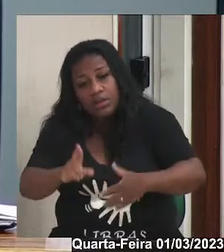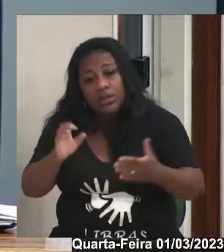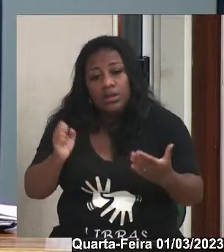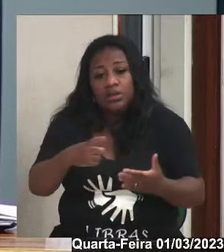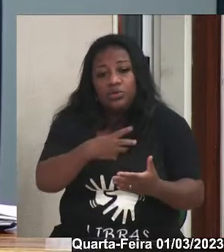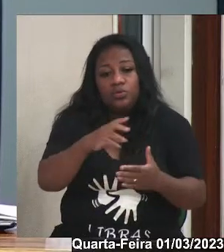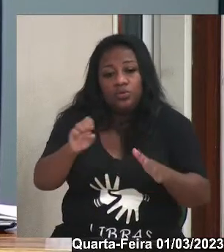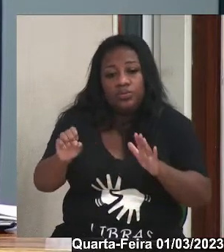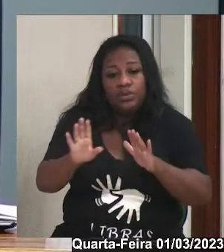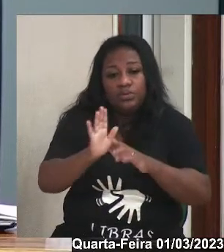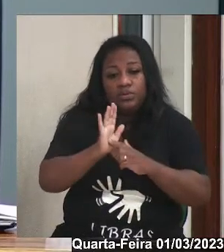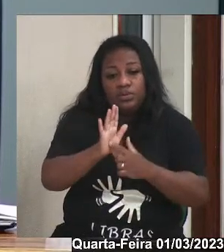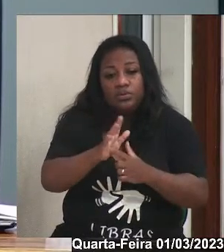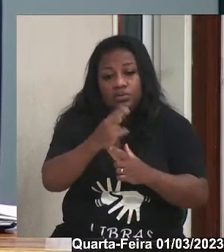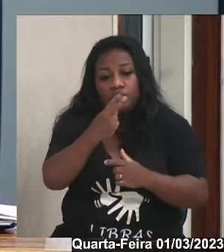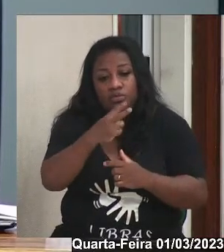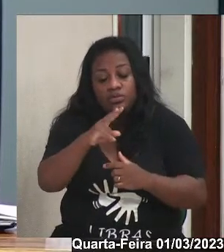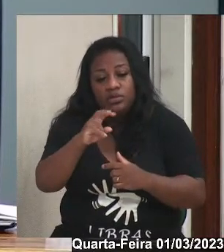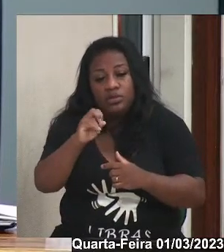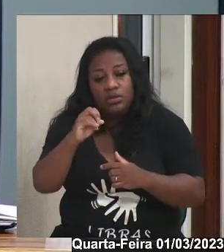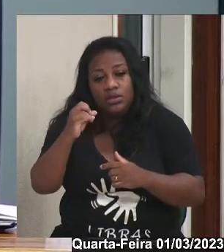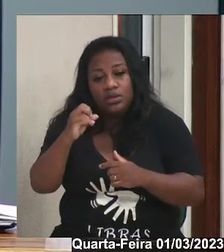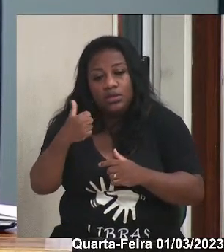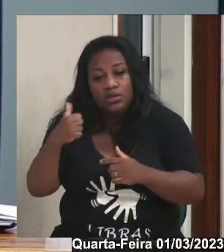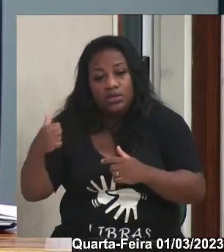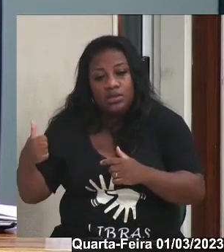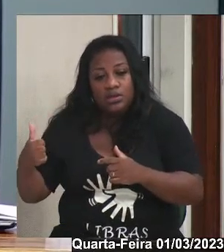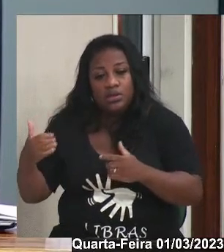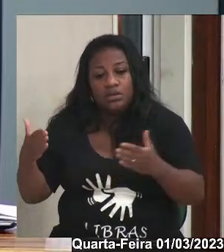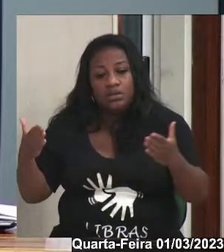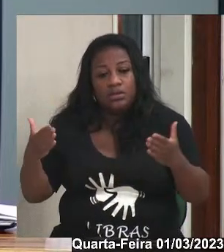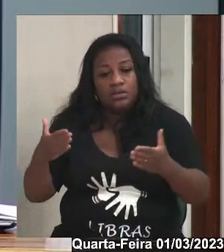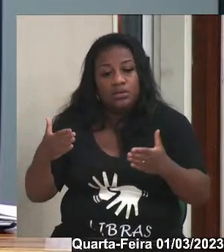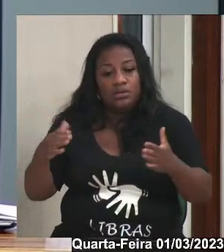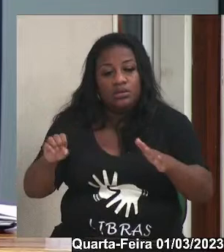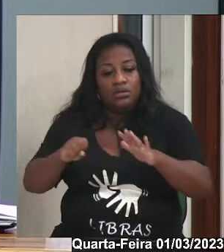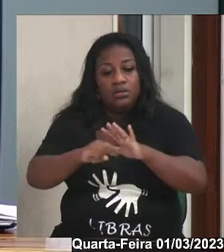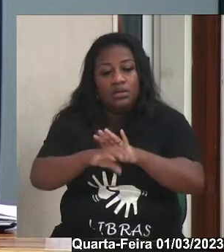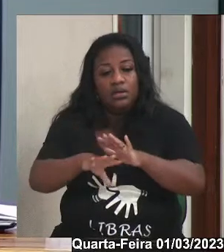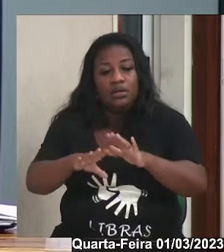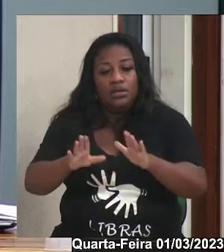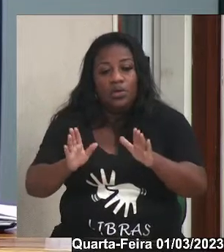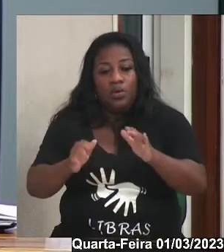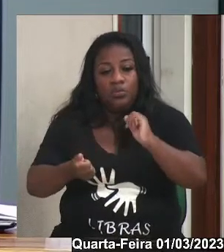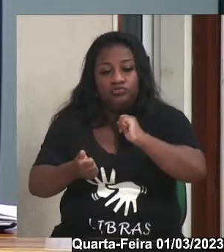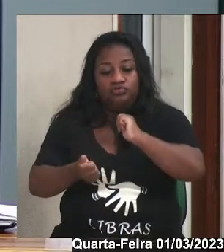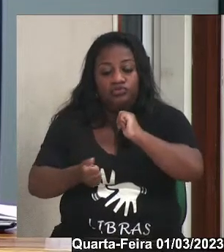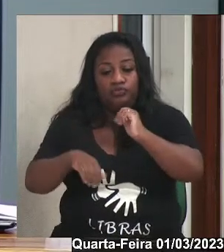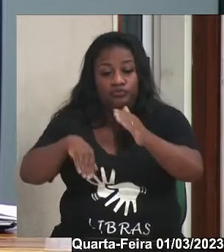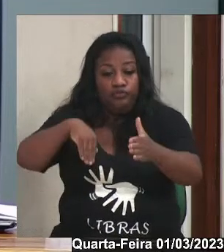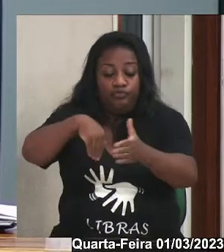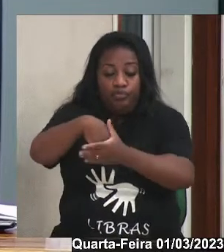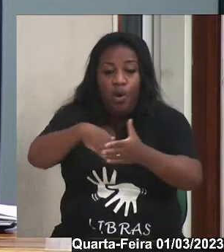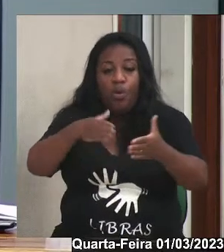número 311, no bairro Jardim Santa Teresa. A proposta inclui a construção de um campo de futebol com grama sintética e